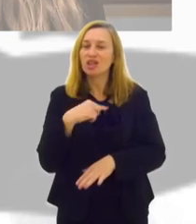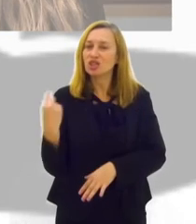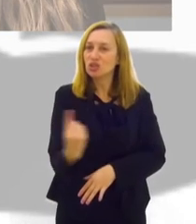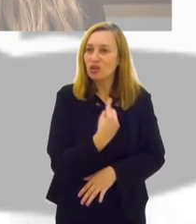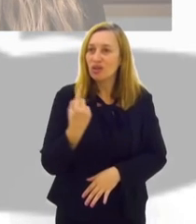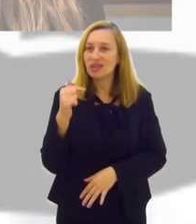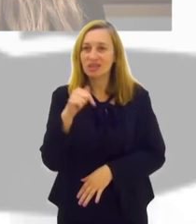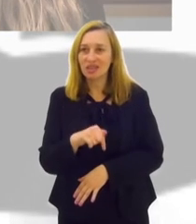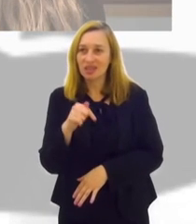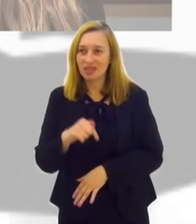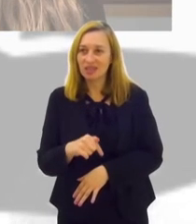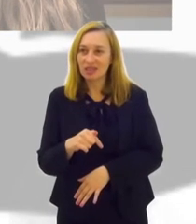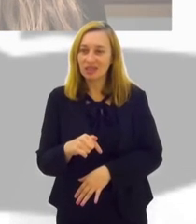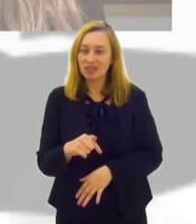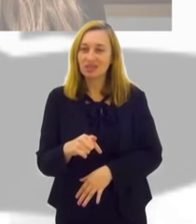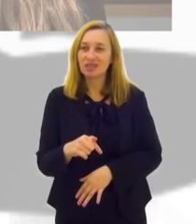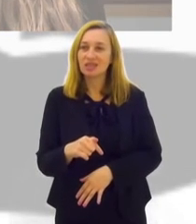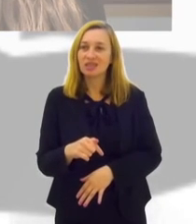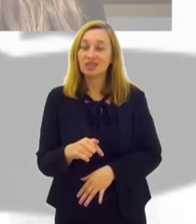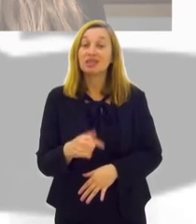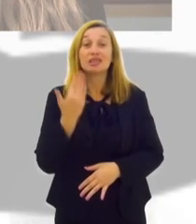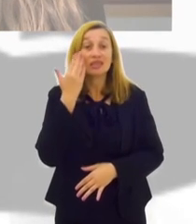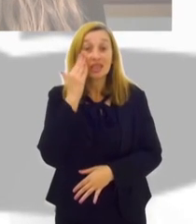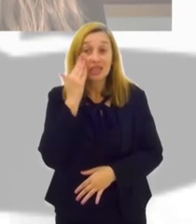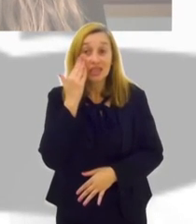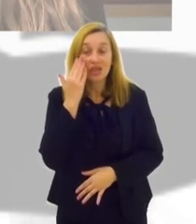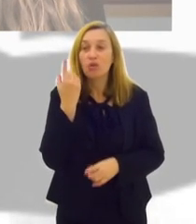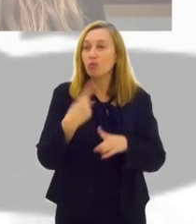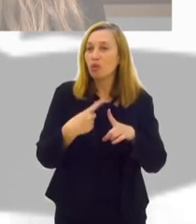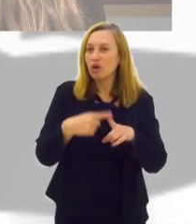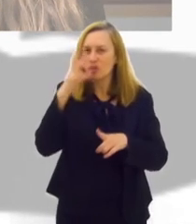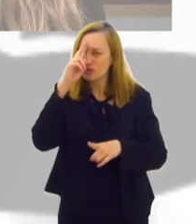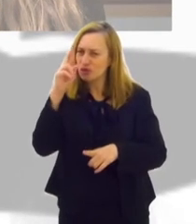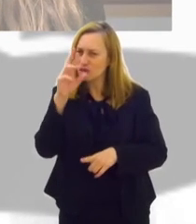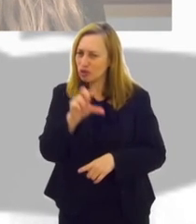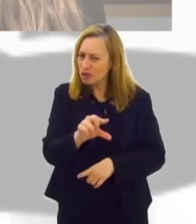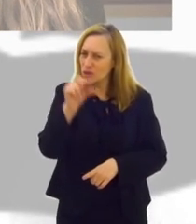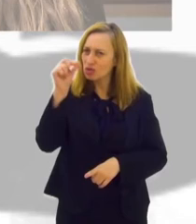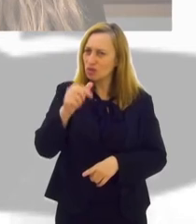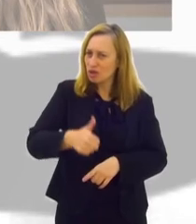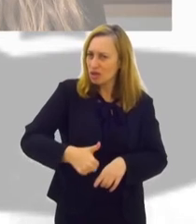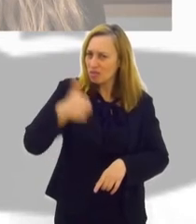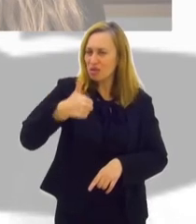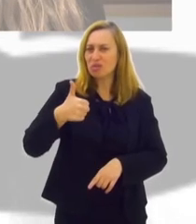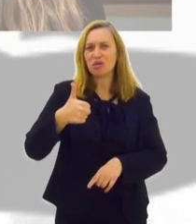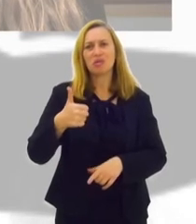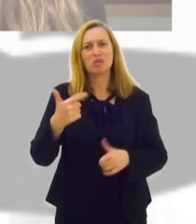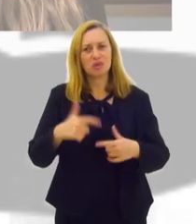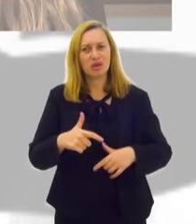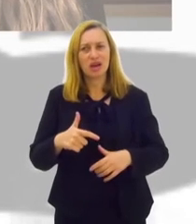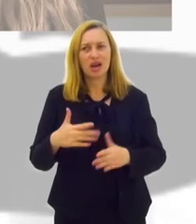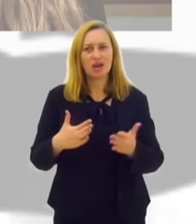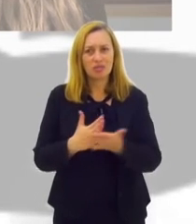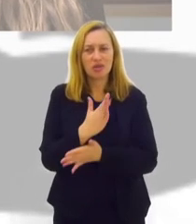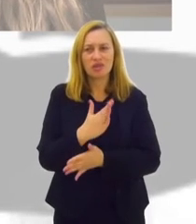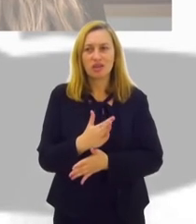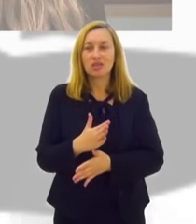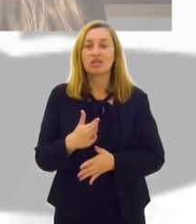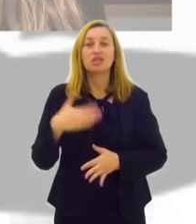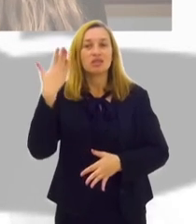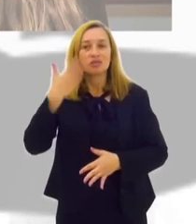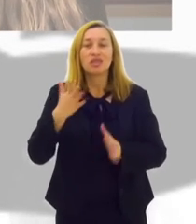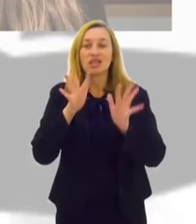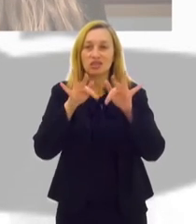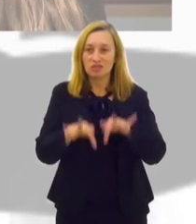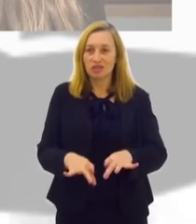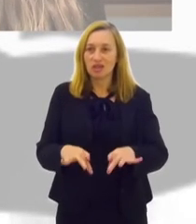dizer que nós aqui, os espectadores, entenderam o porquê do senhor ter passado em primeiro lugar e que o senhor deixe